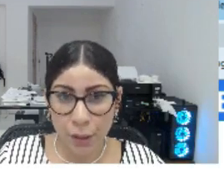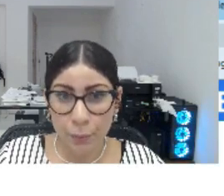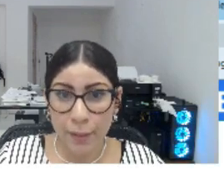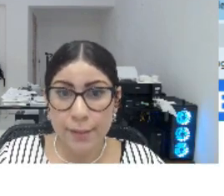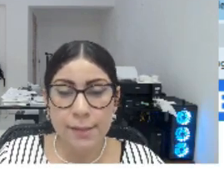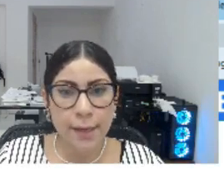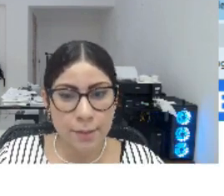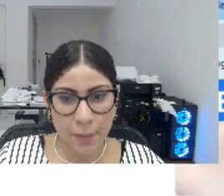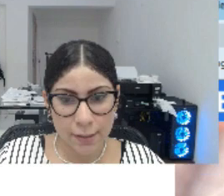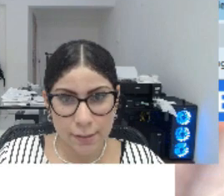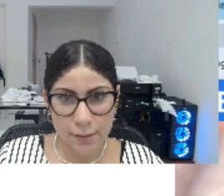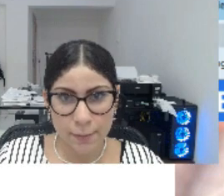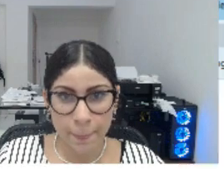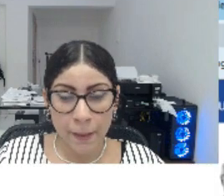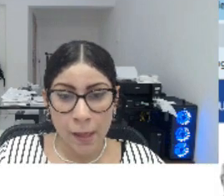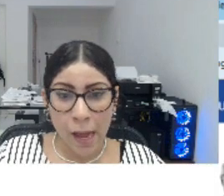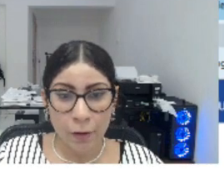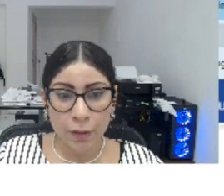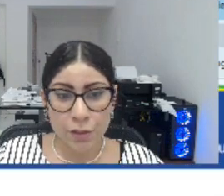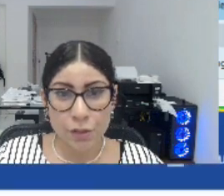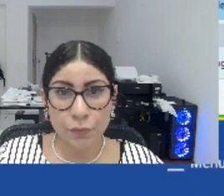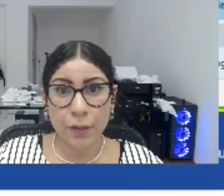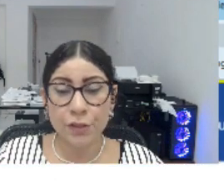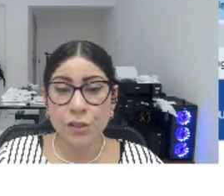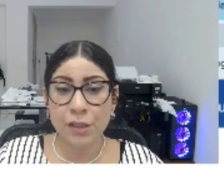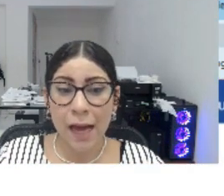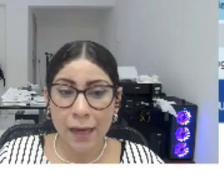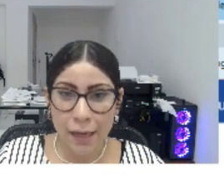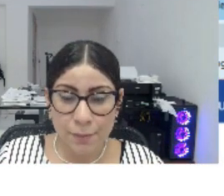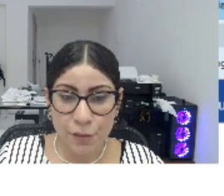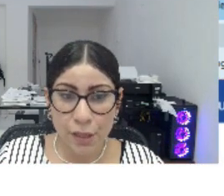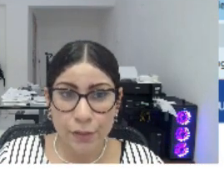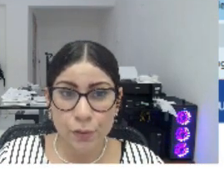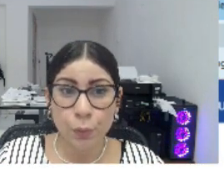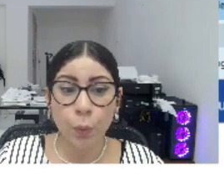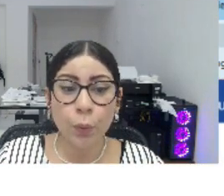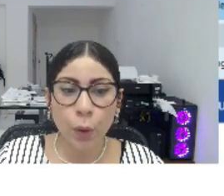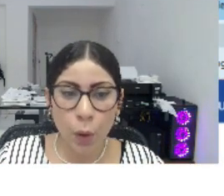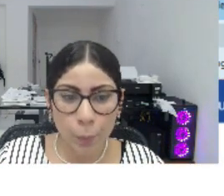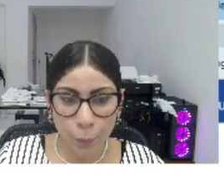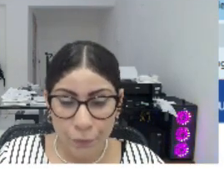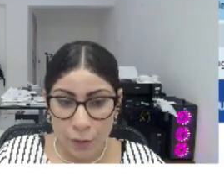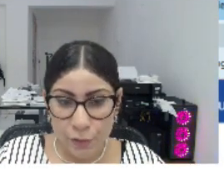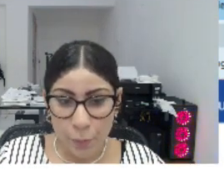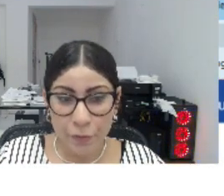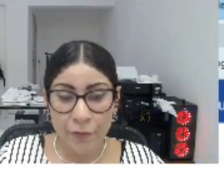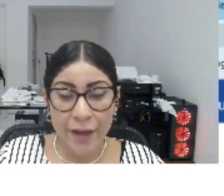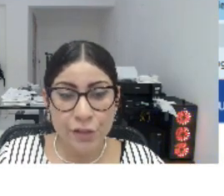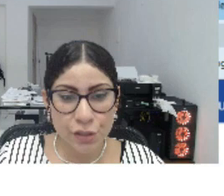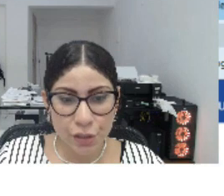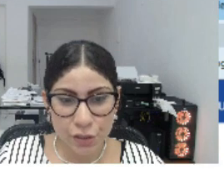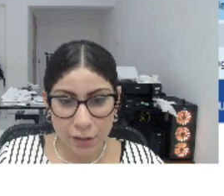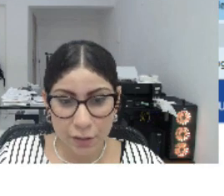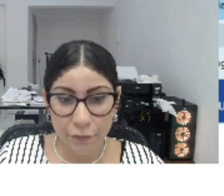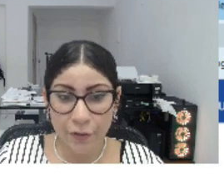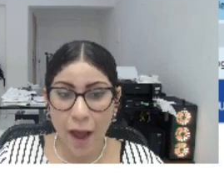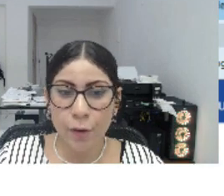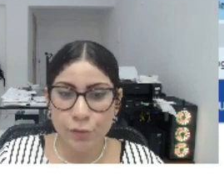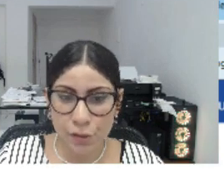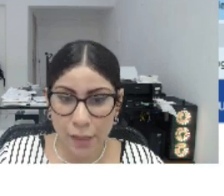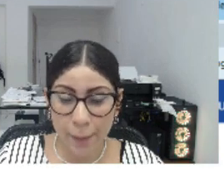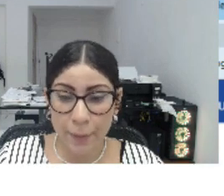8 de janeiro em 6 meses. Agora a gente destaca as manchetes do O Globo sobre varejista